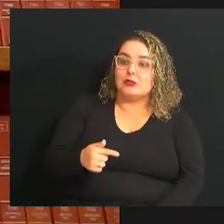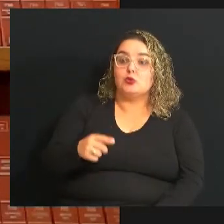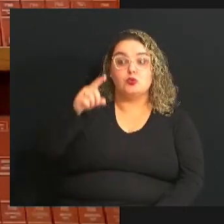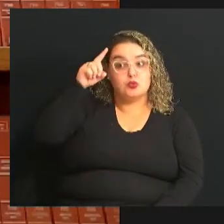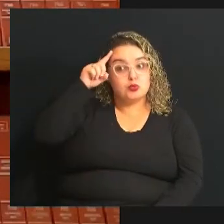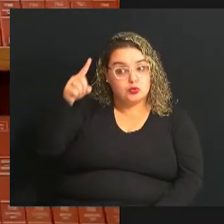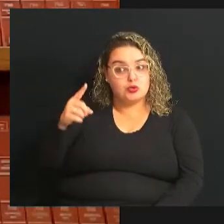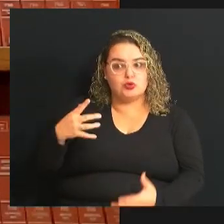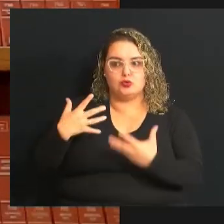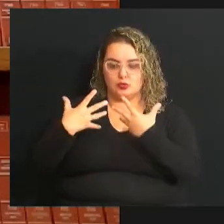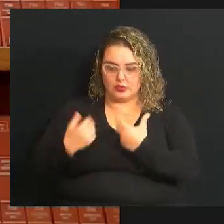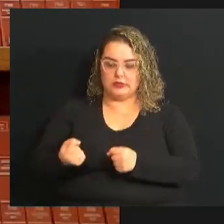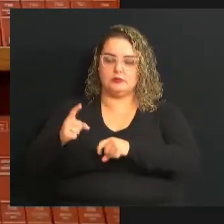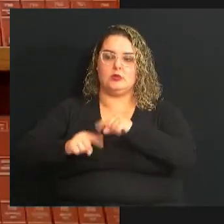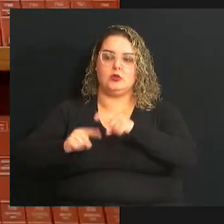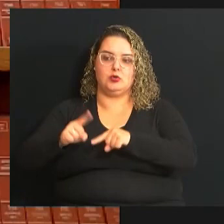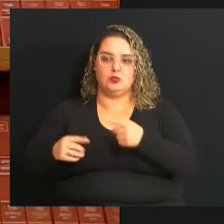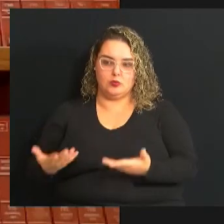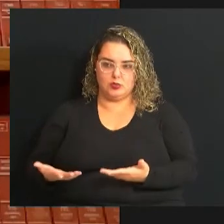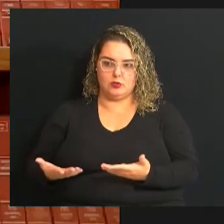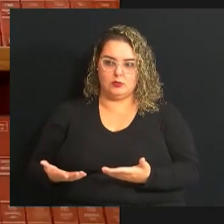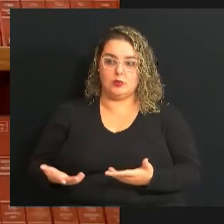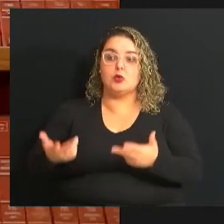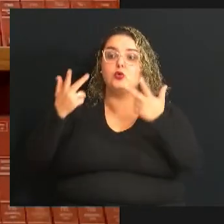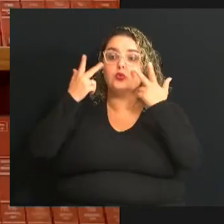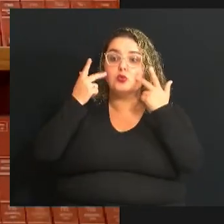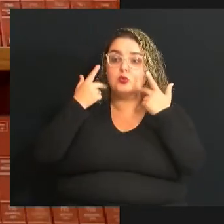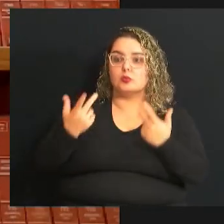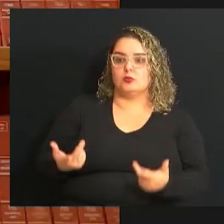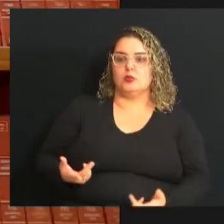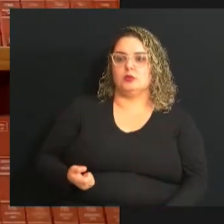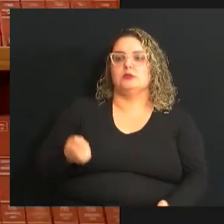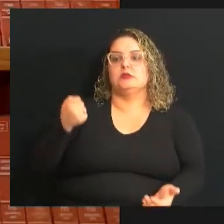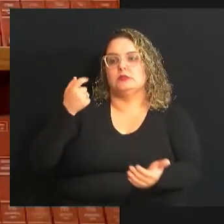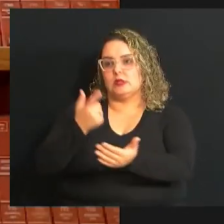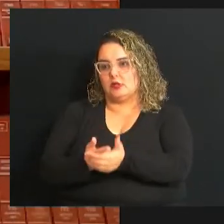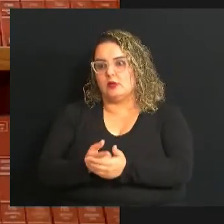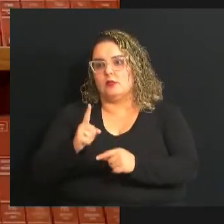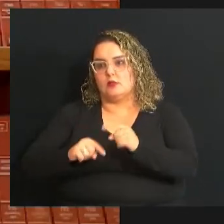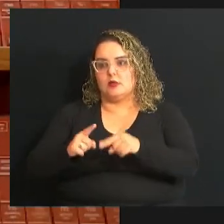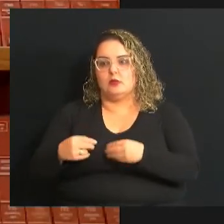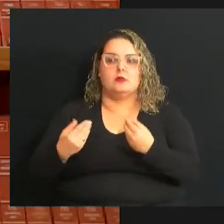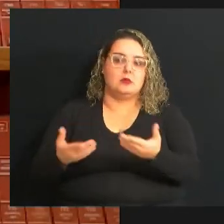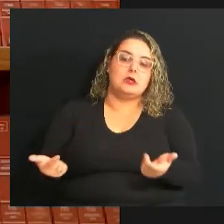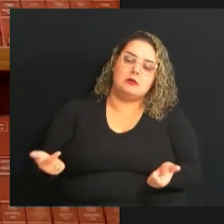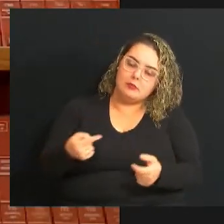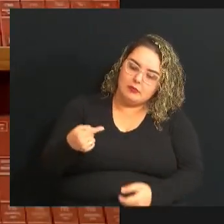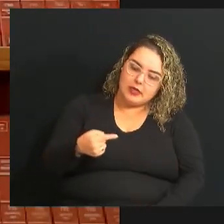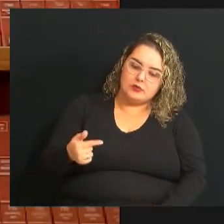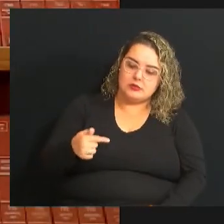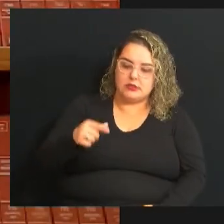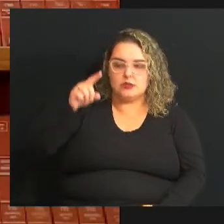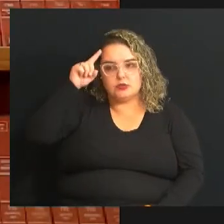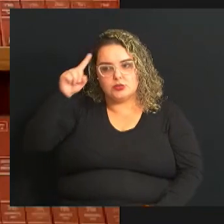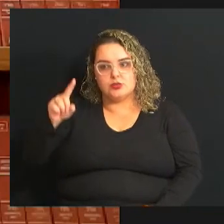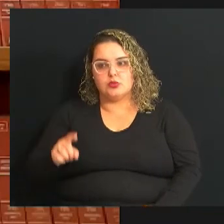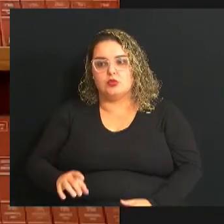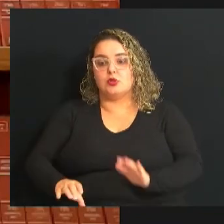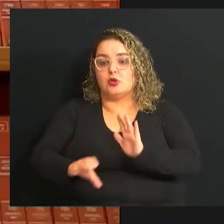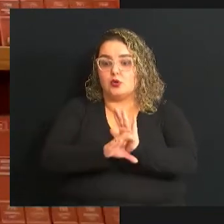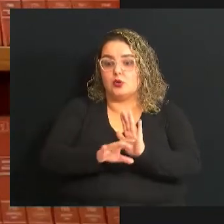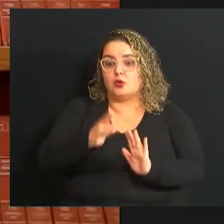Olá, querida Viviane, nossos amigos telespectadores, é um prazer e uma alegria estar aqui com vocês. Leandro, me fala, olha, todo mundo que eu